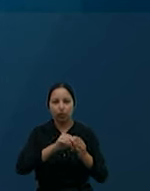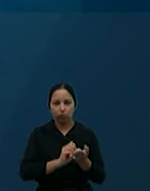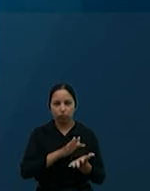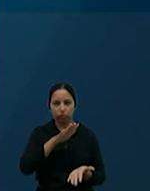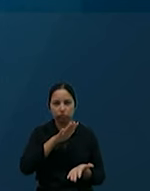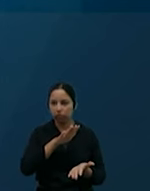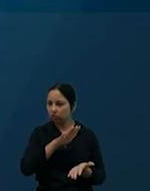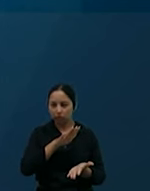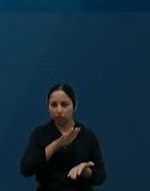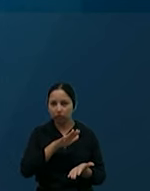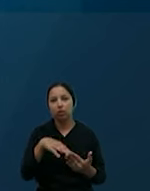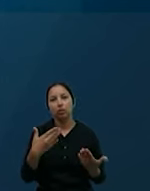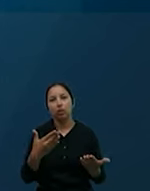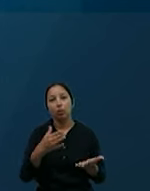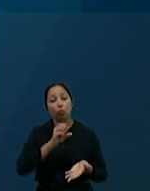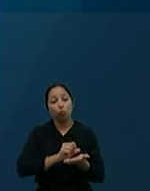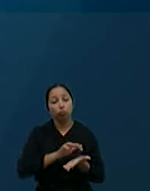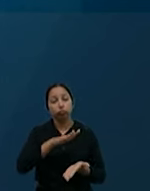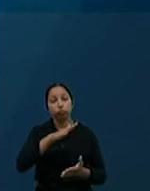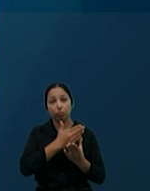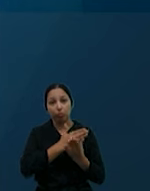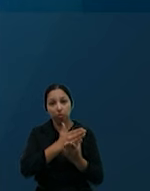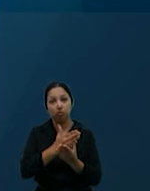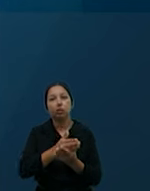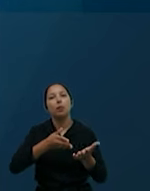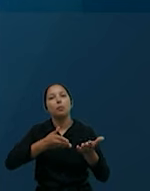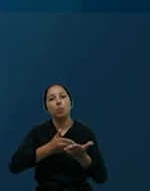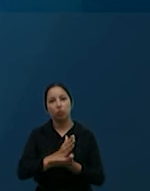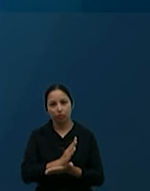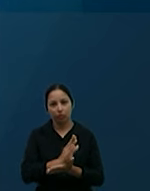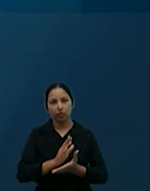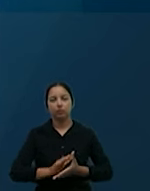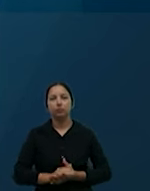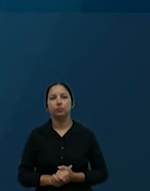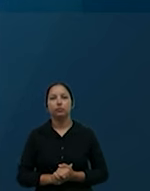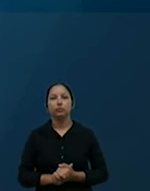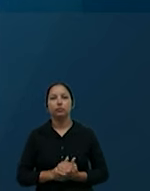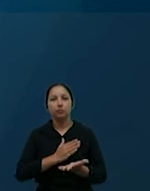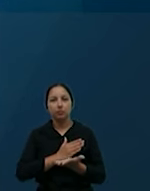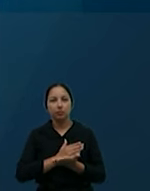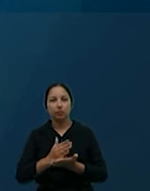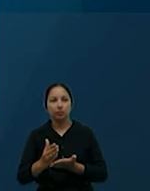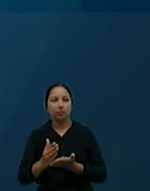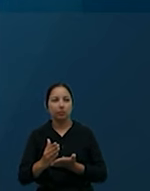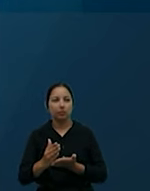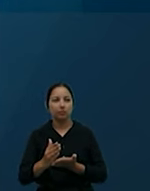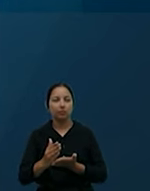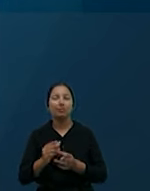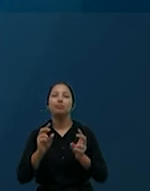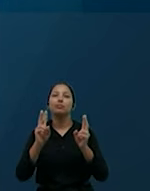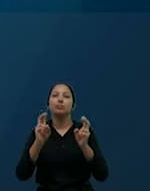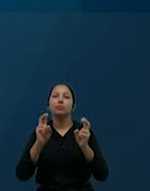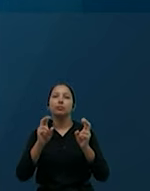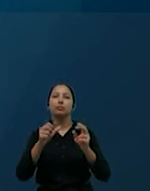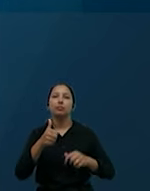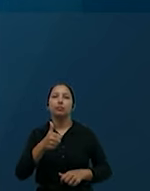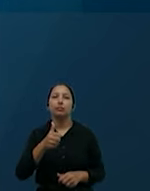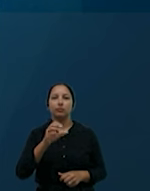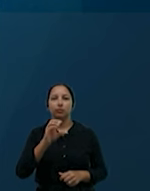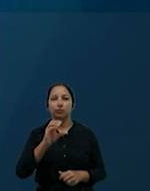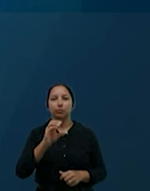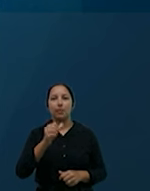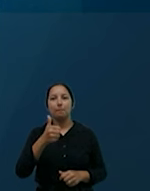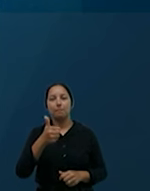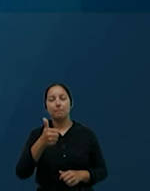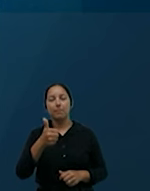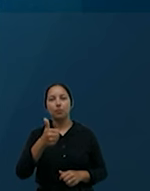bloco. Muito bem, eu vou começar apregoando, colegas, vou começar apregoando o tema 1.124 da